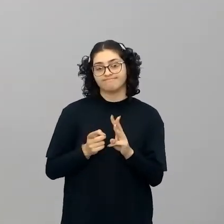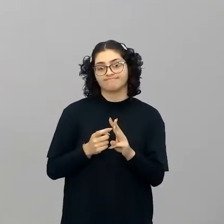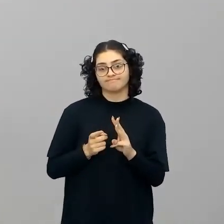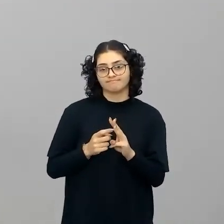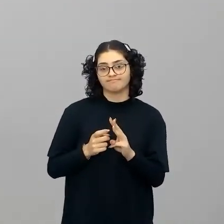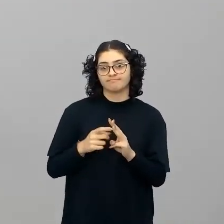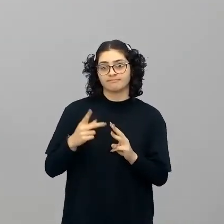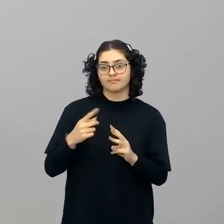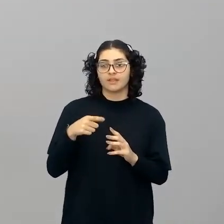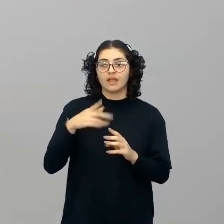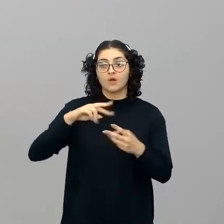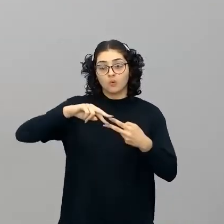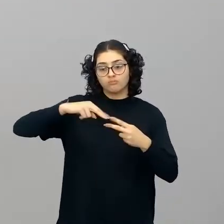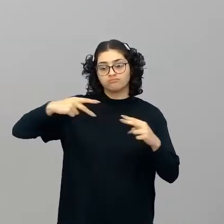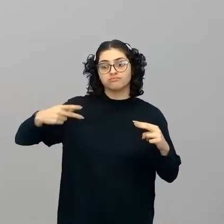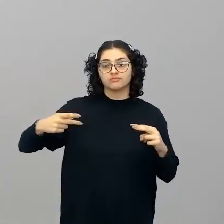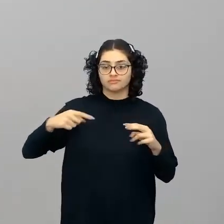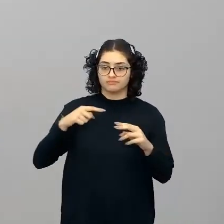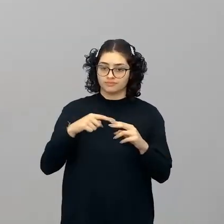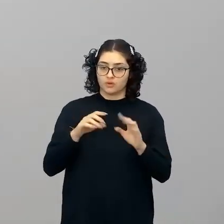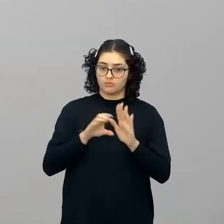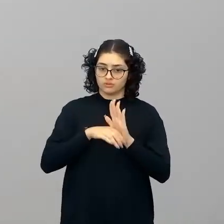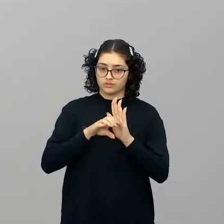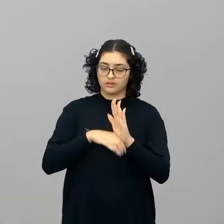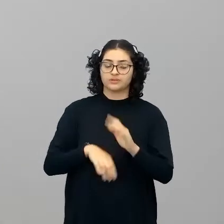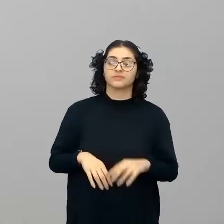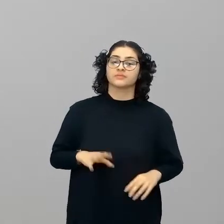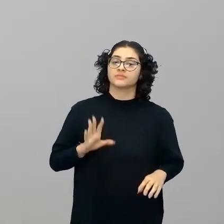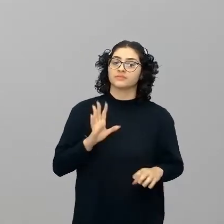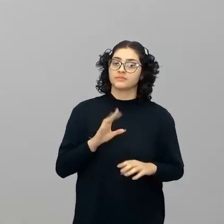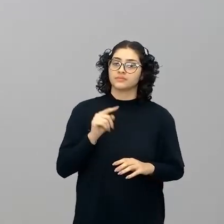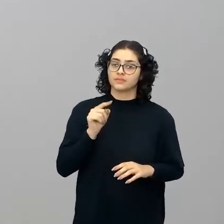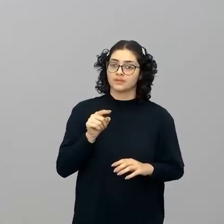os conceitos de genética. Esse